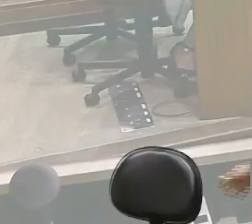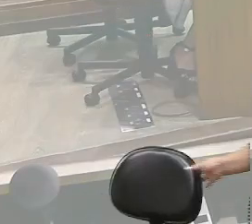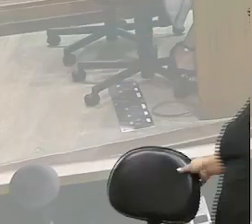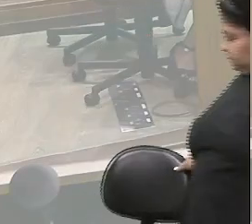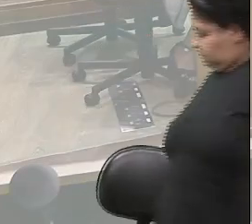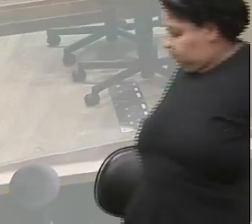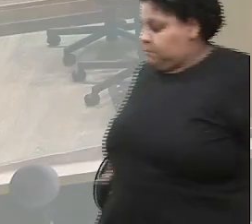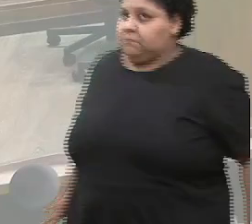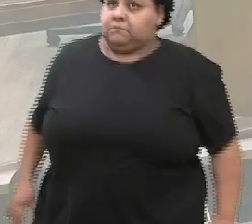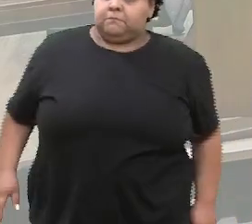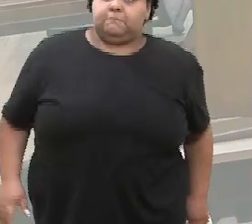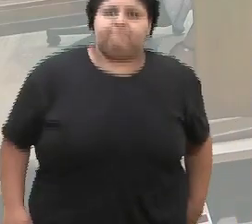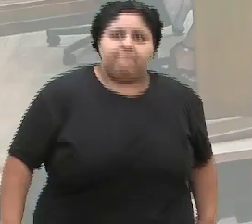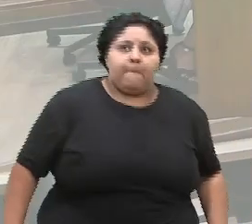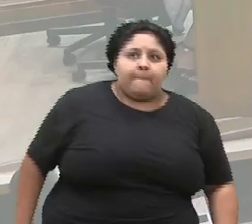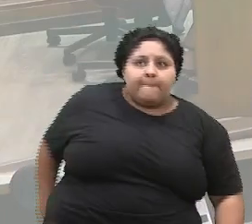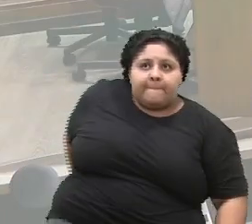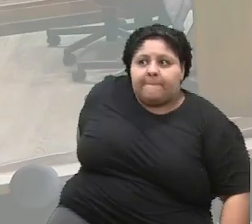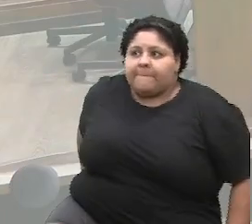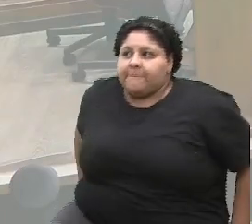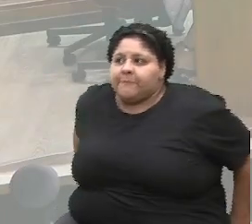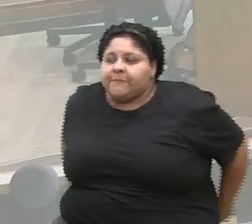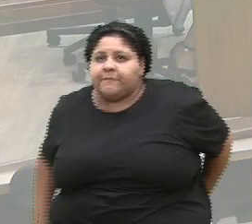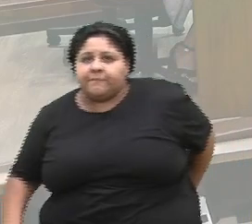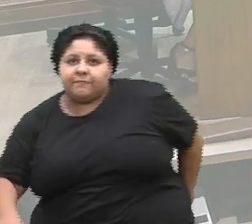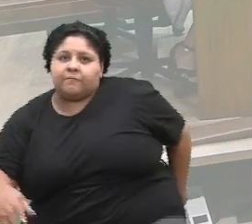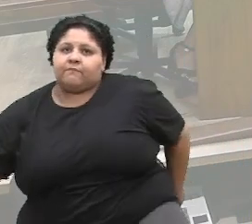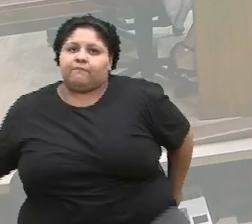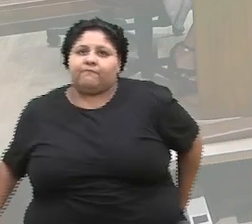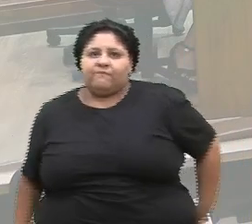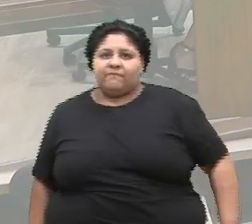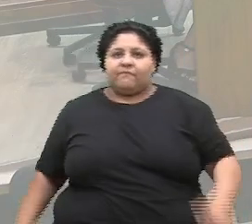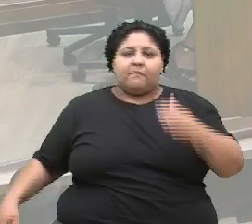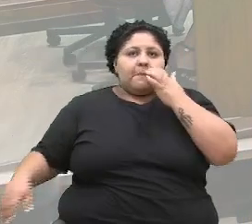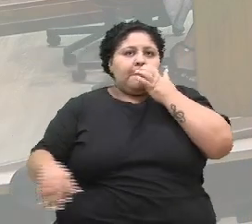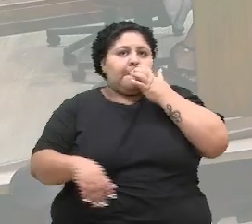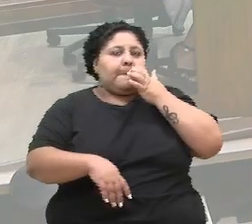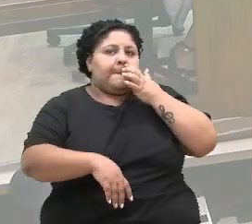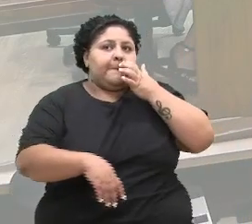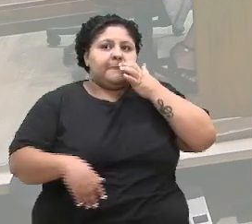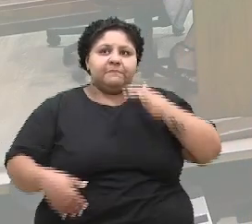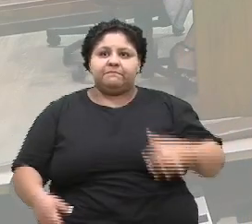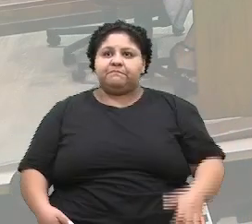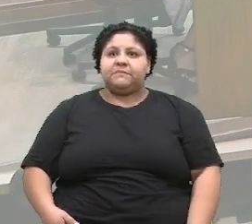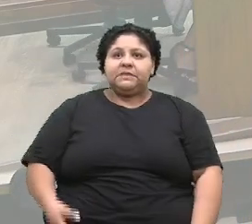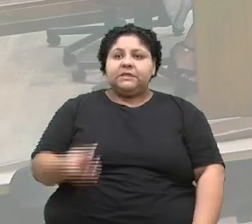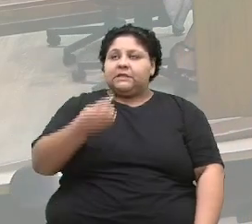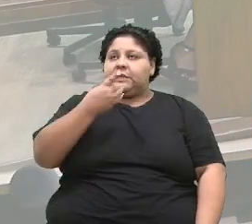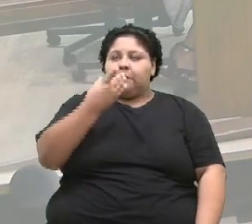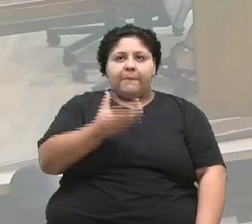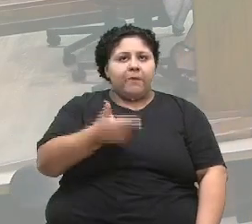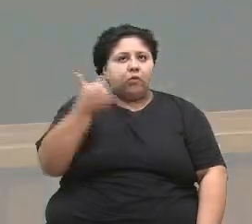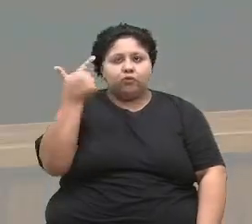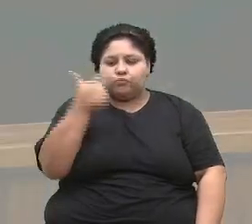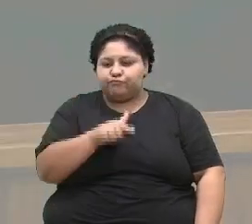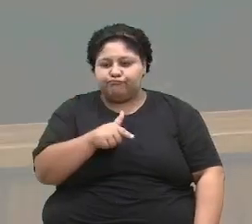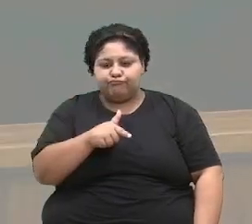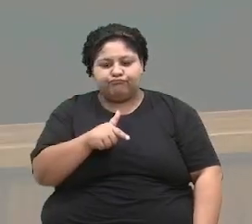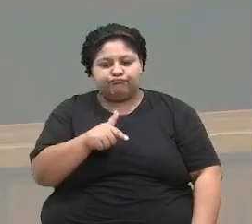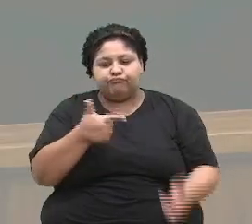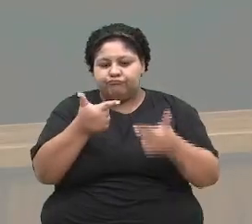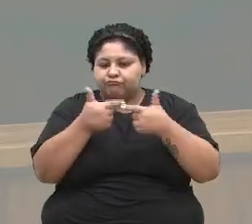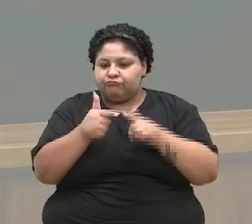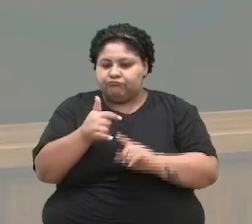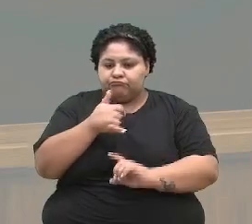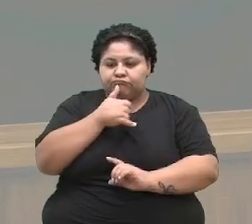Parece aquele, às vezes, não vale a pena ver de novo, né? Mas, infelizmente, não dá para a gente